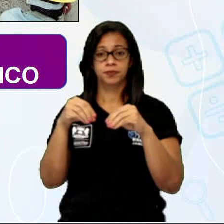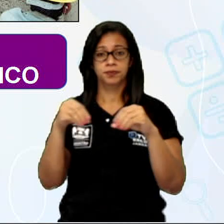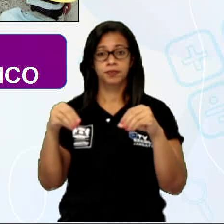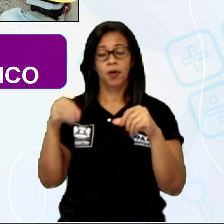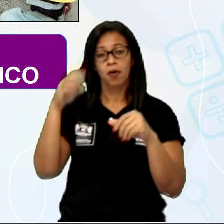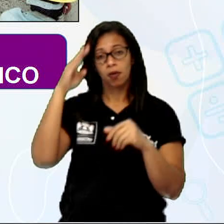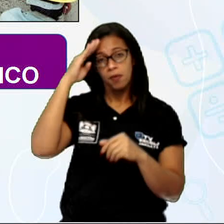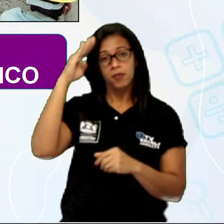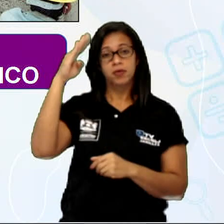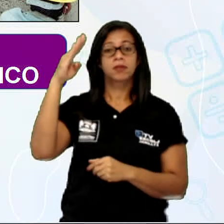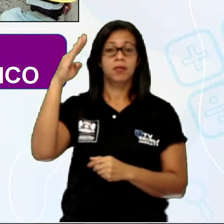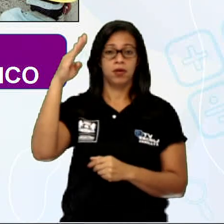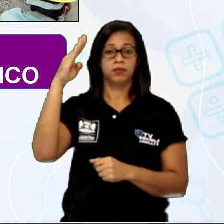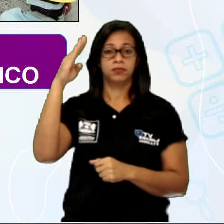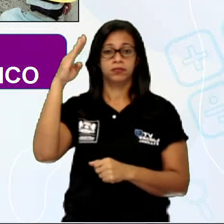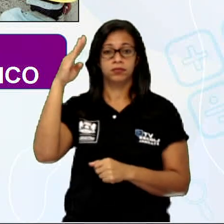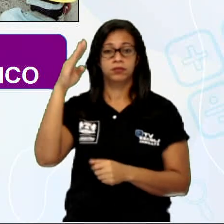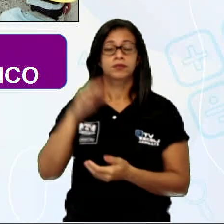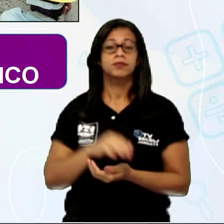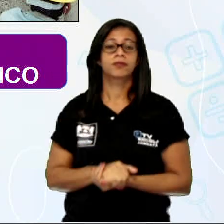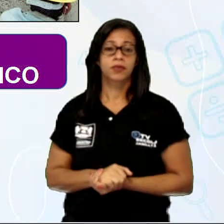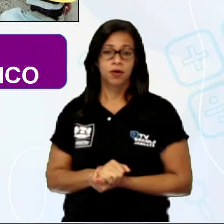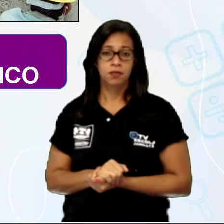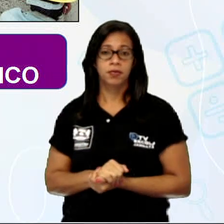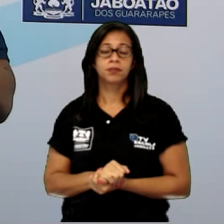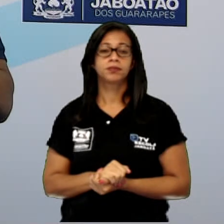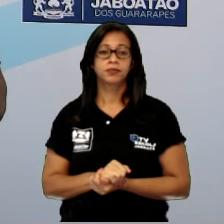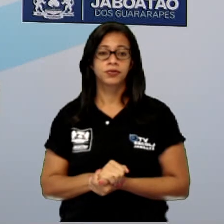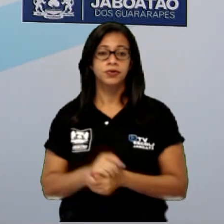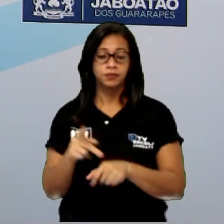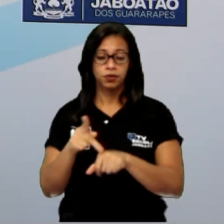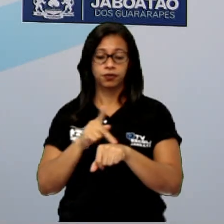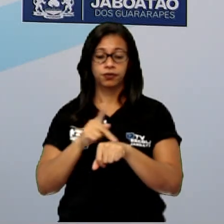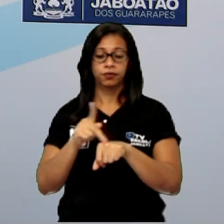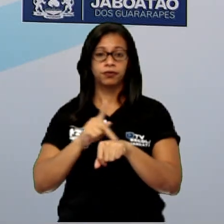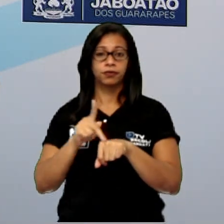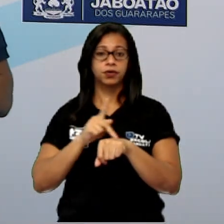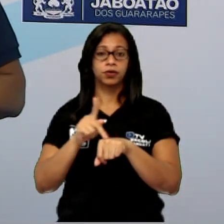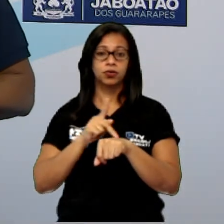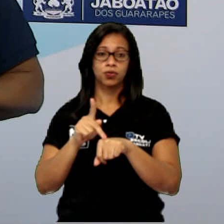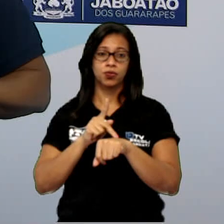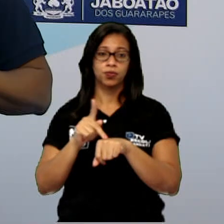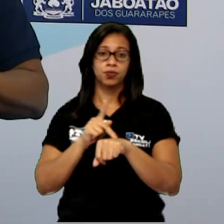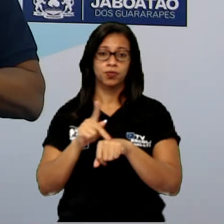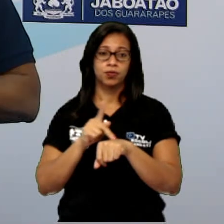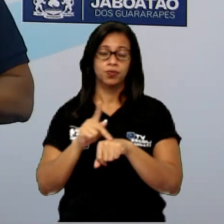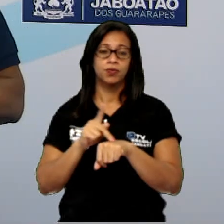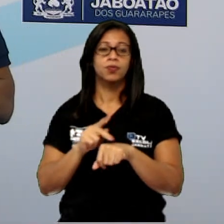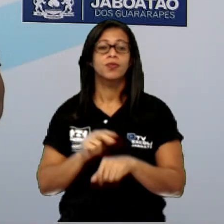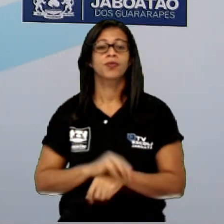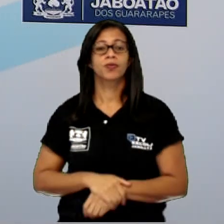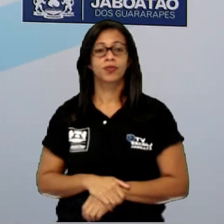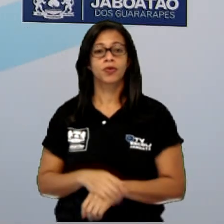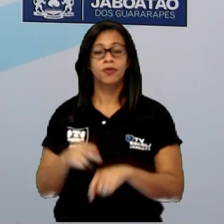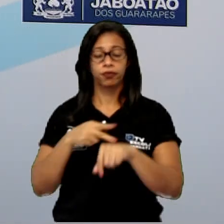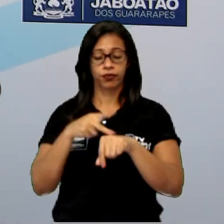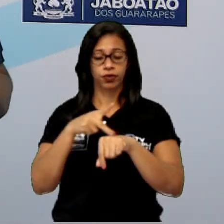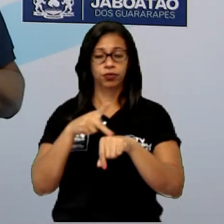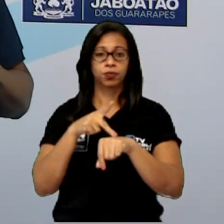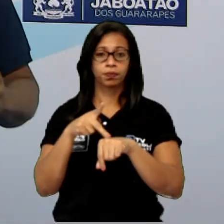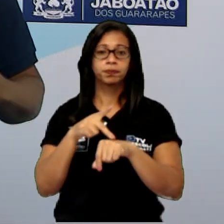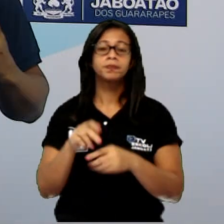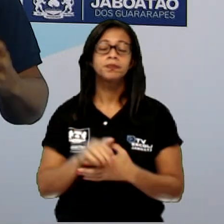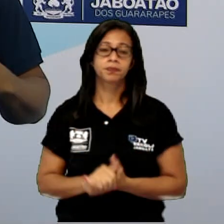de vidro. Você sabia disso? Que é com a areia que se faz o vidro? Muito interessante. Para